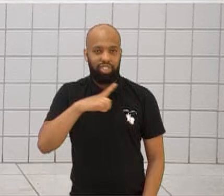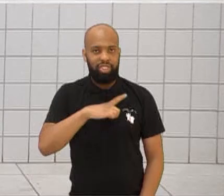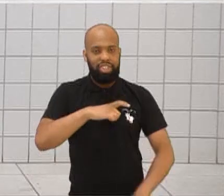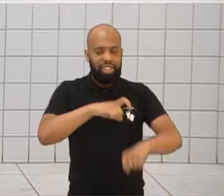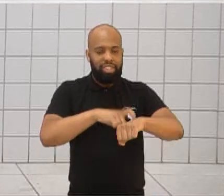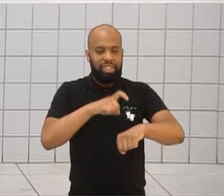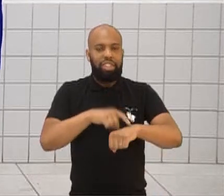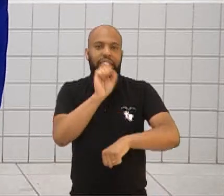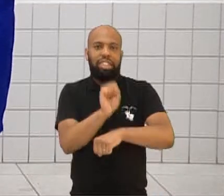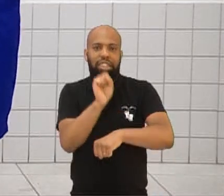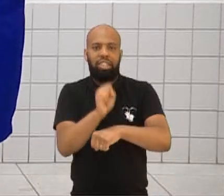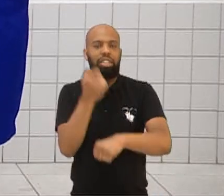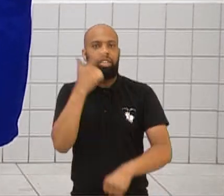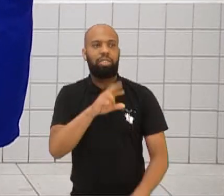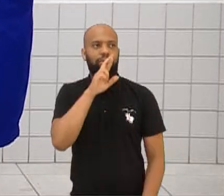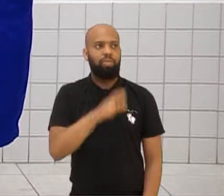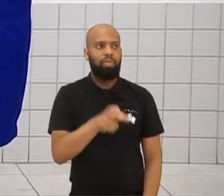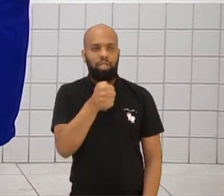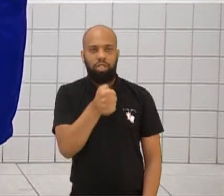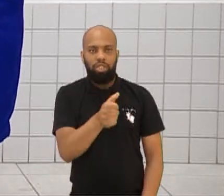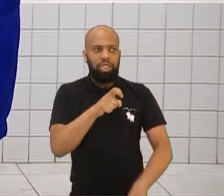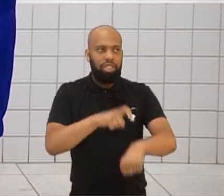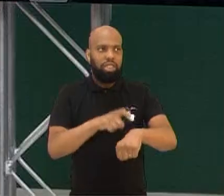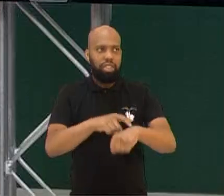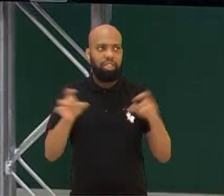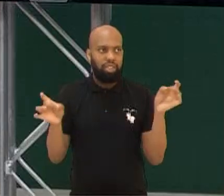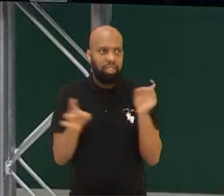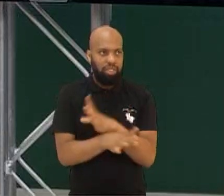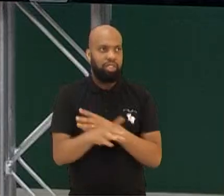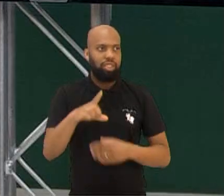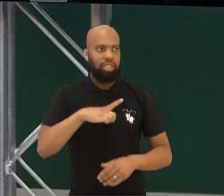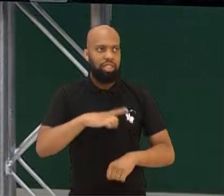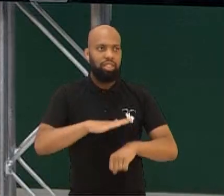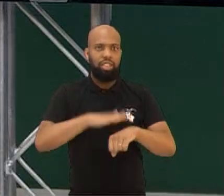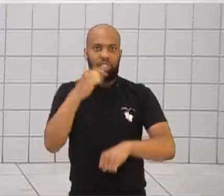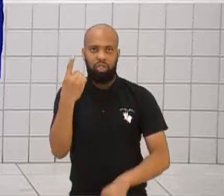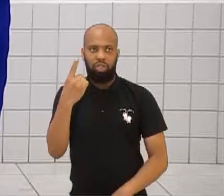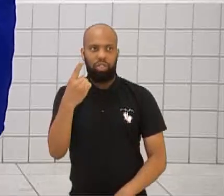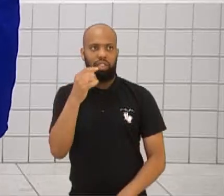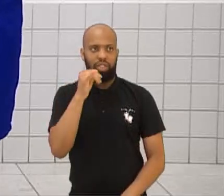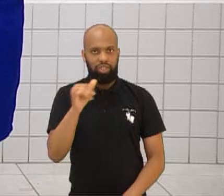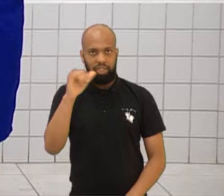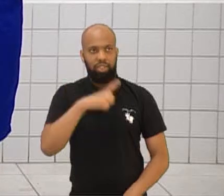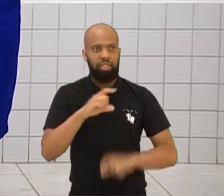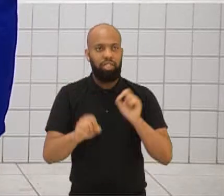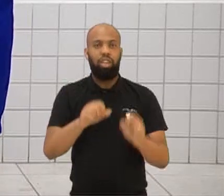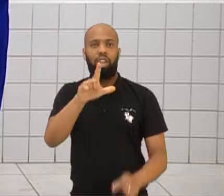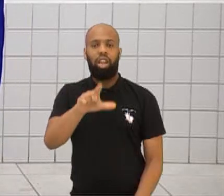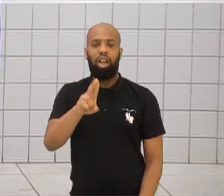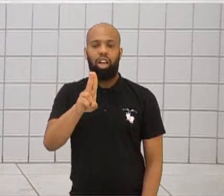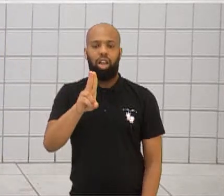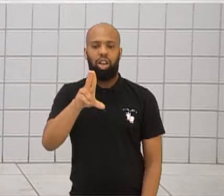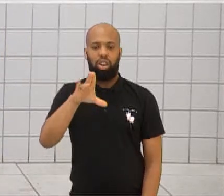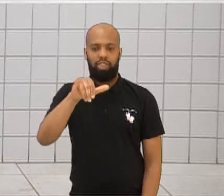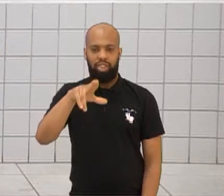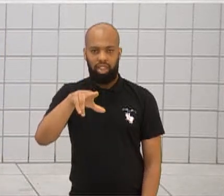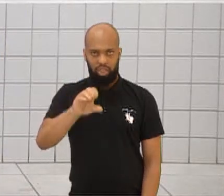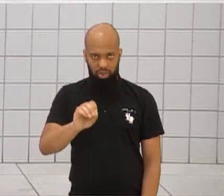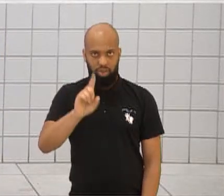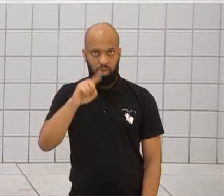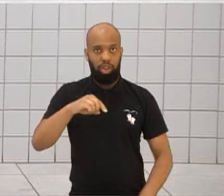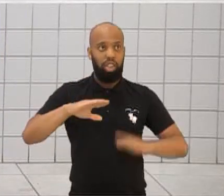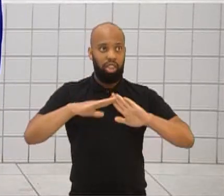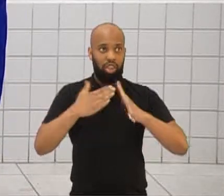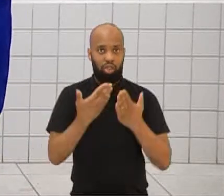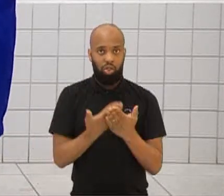alguns segundinhos, quase acabando aqui, professora Jaqueline. Dá tempo de mais um recadinho. Opa, então Luciano Schmitz, do Colégio Estadual Nova